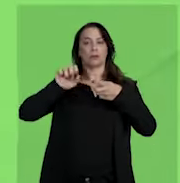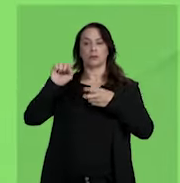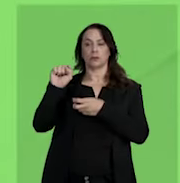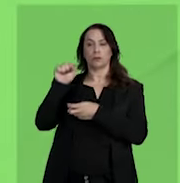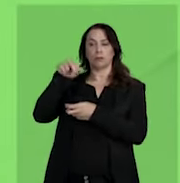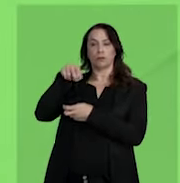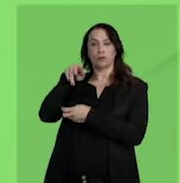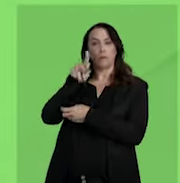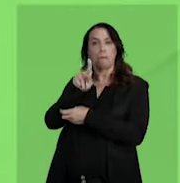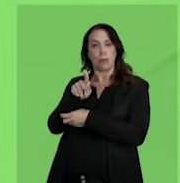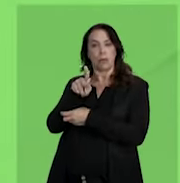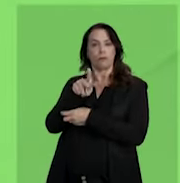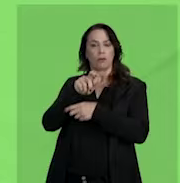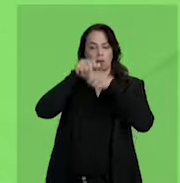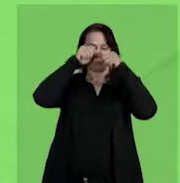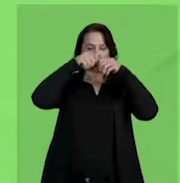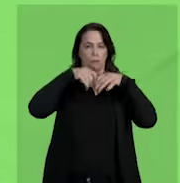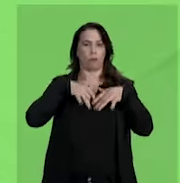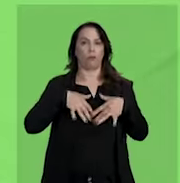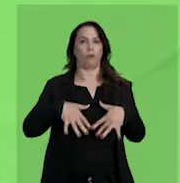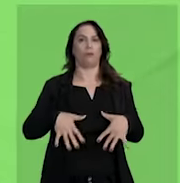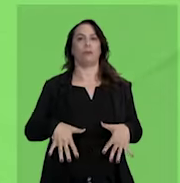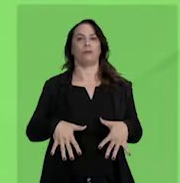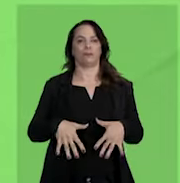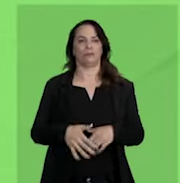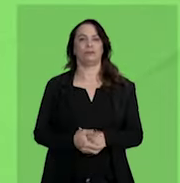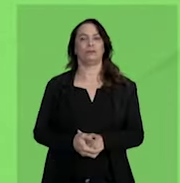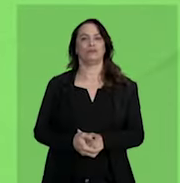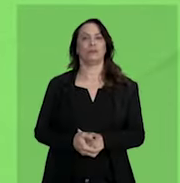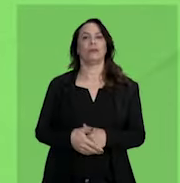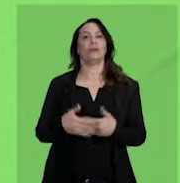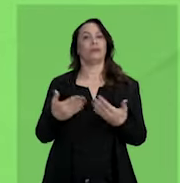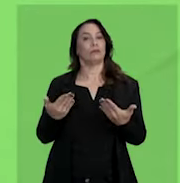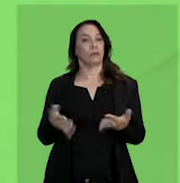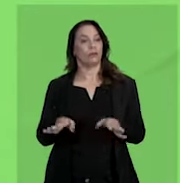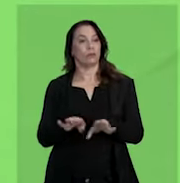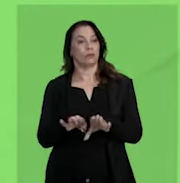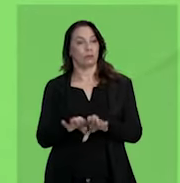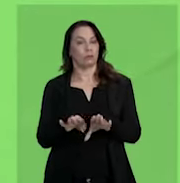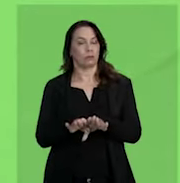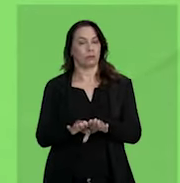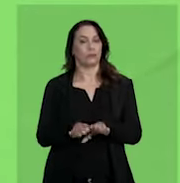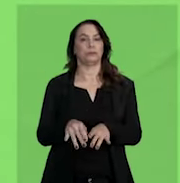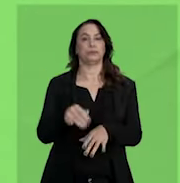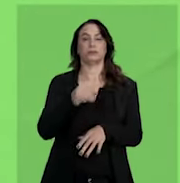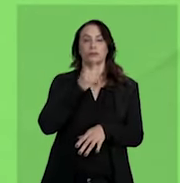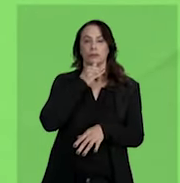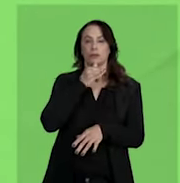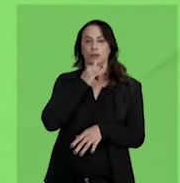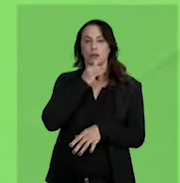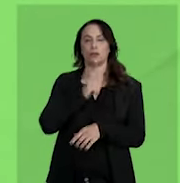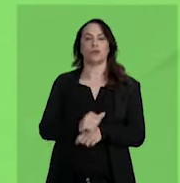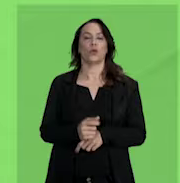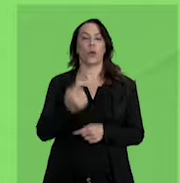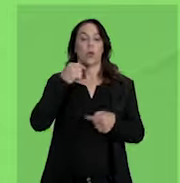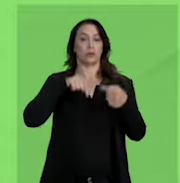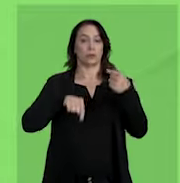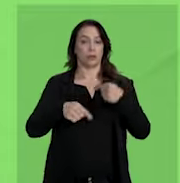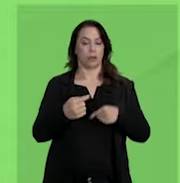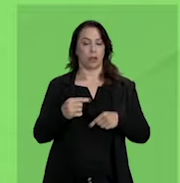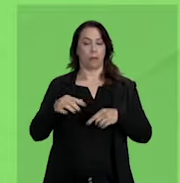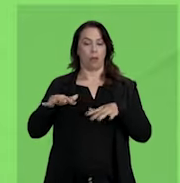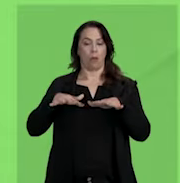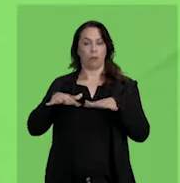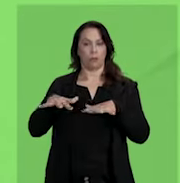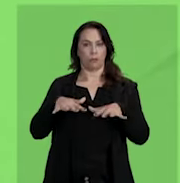integração, como nós mostramos também, entre o esquelético, o sistema locomotor, é a integração entre o